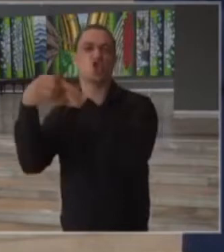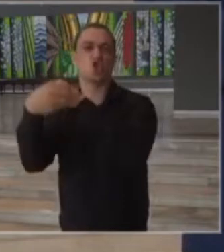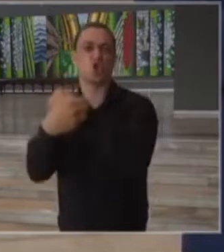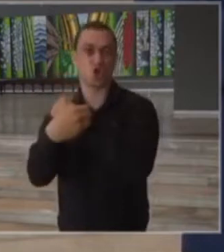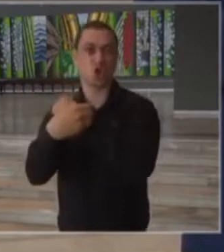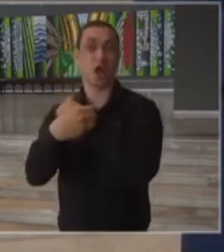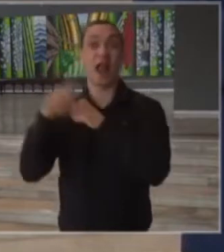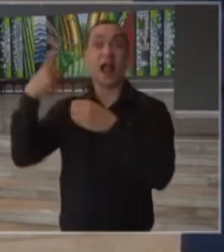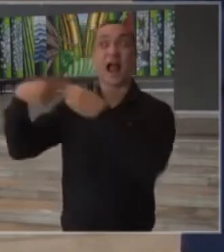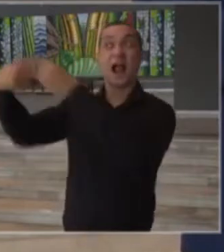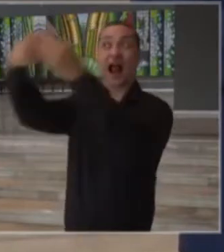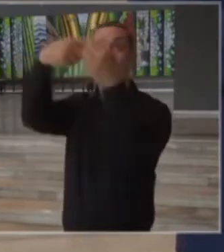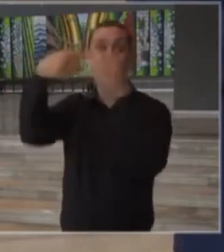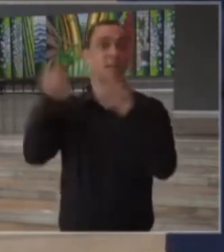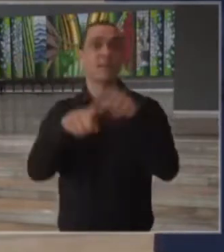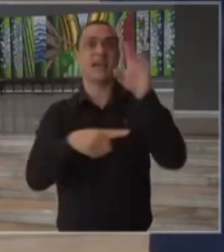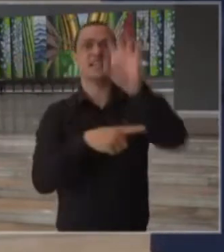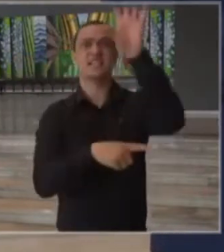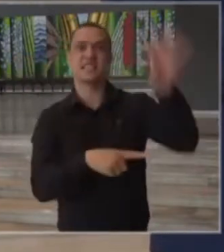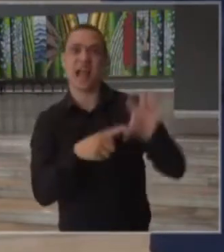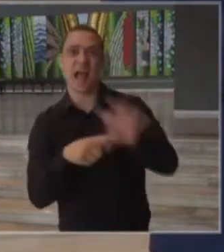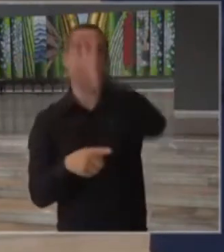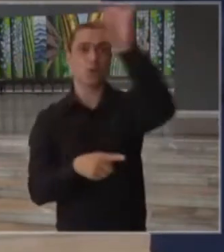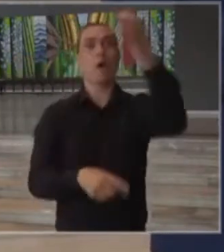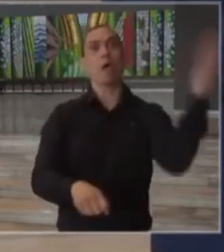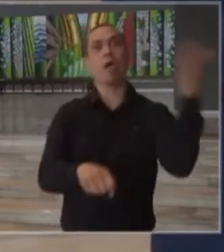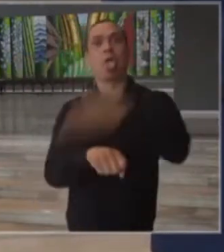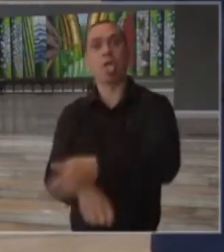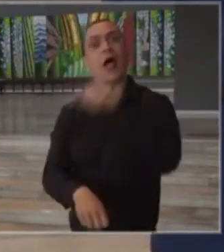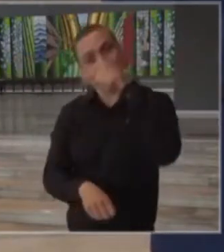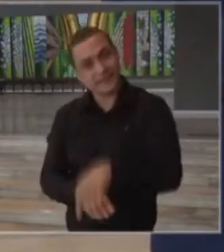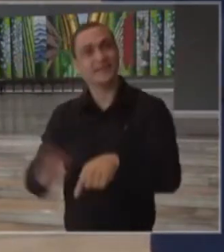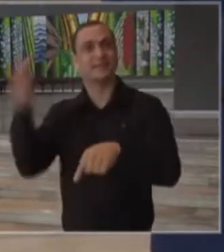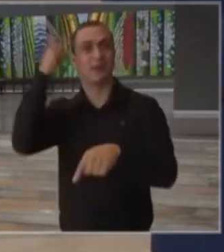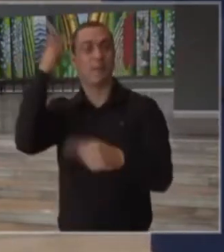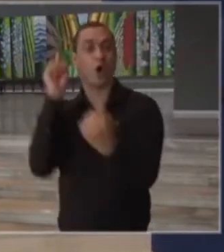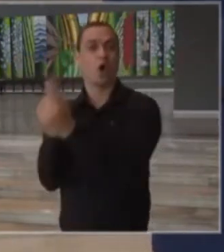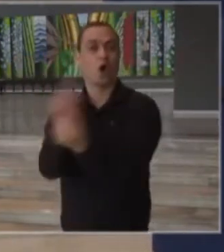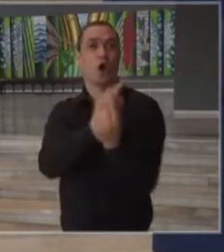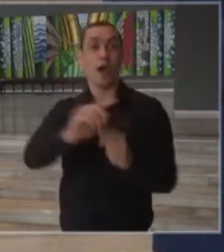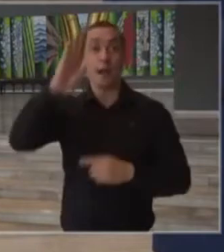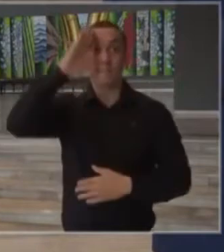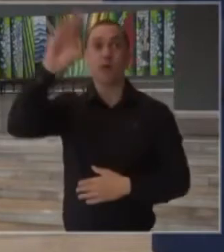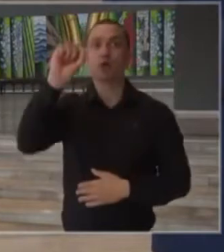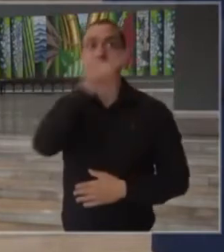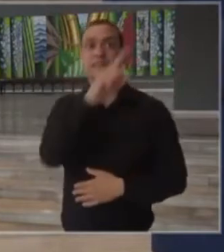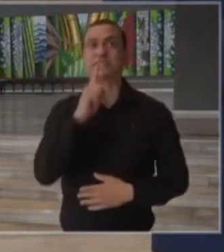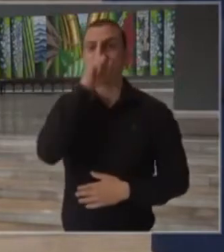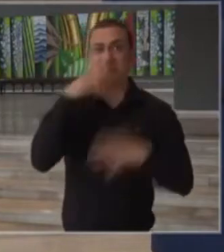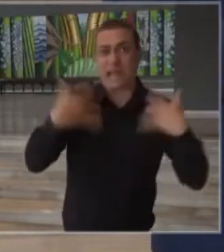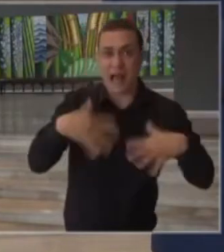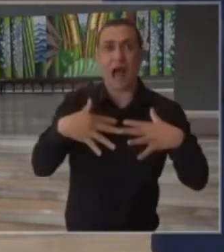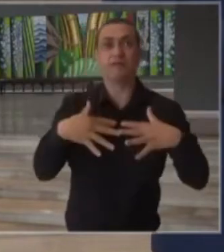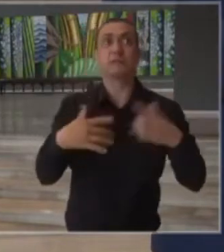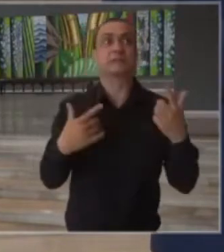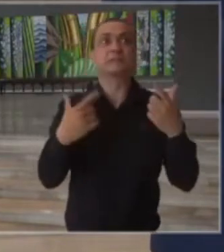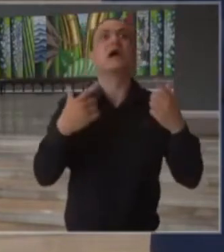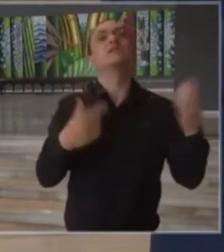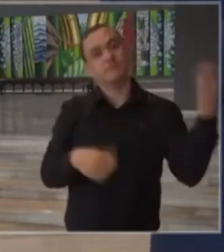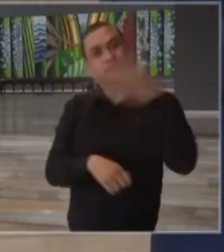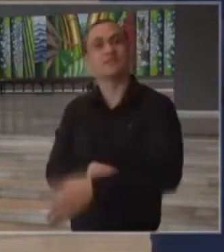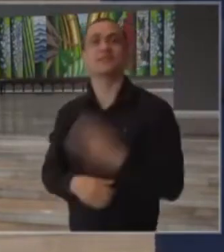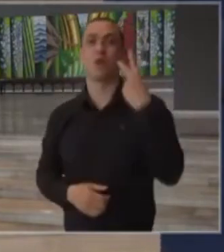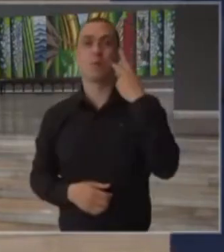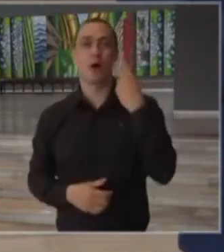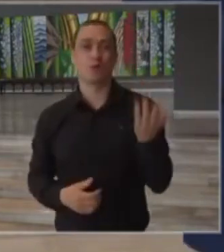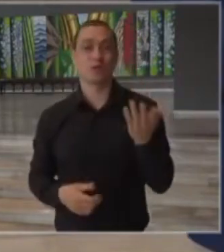do interior e de outros estados procuram atendimento, principalmente quando eles estão numa situação mais grave. Então, a mortalidade